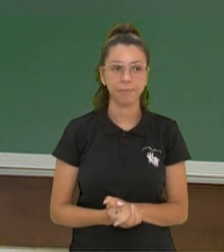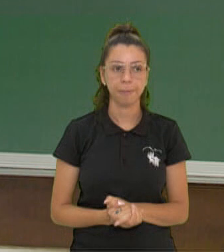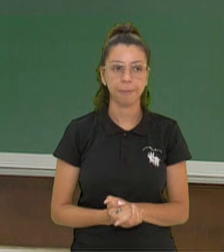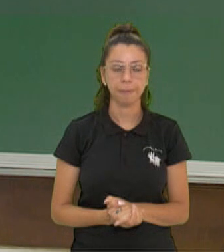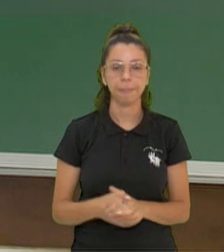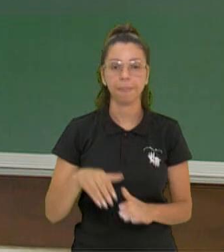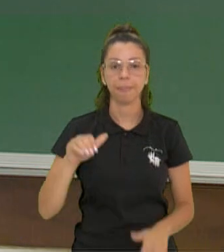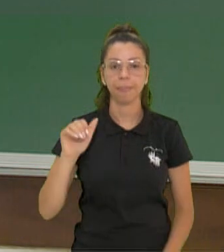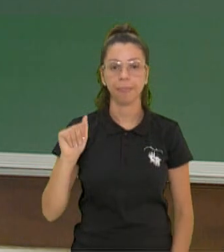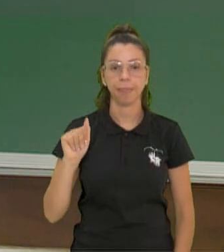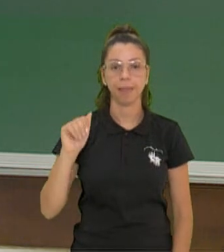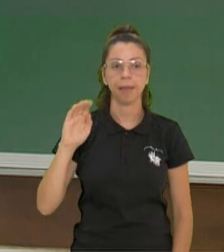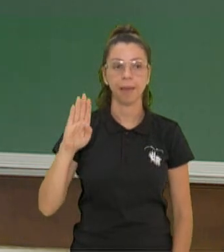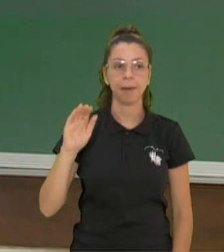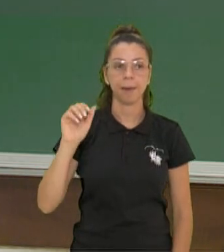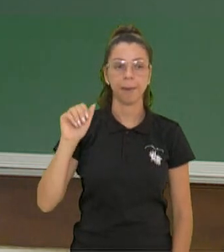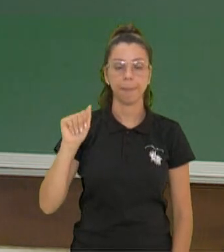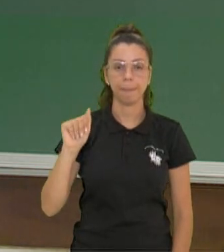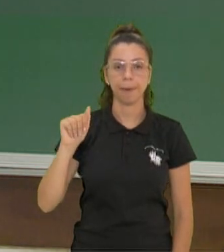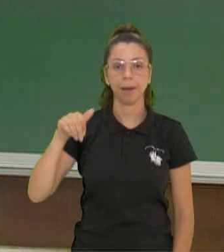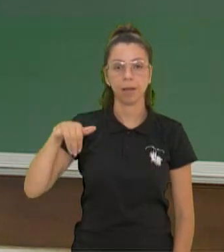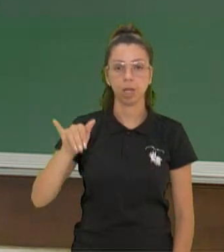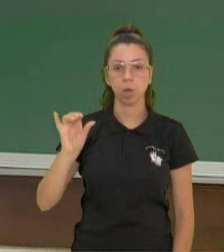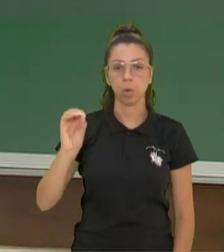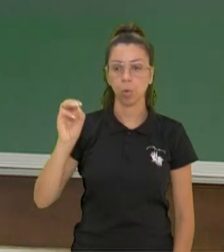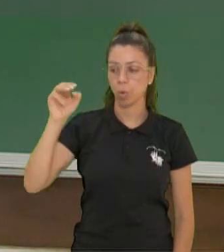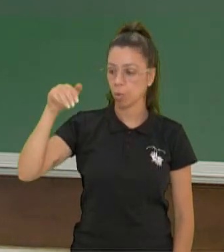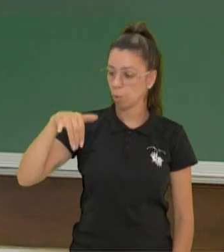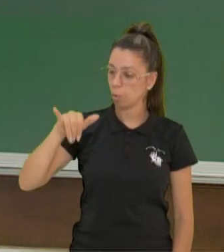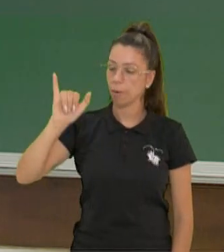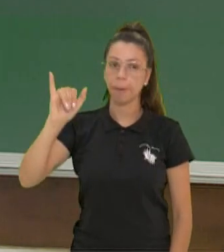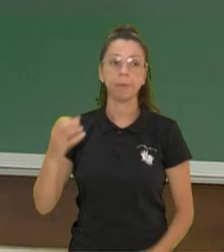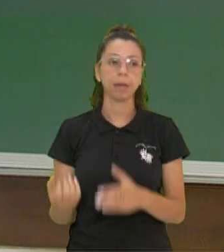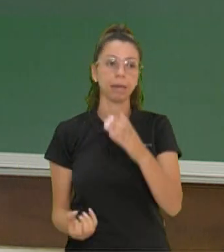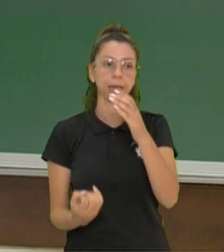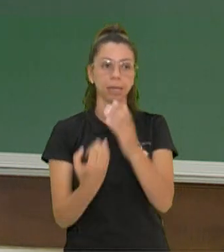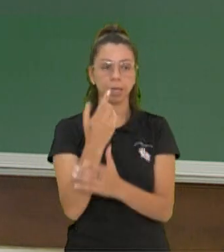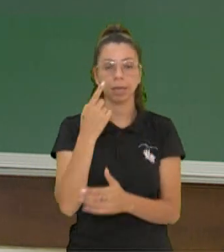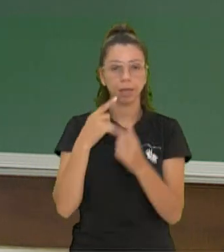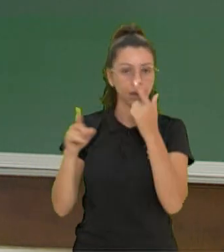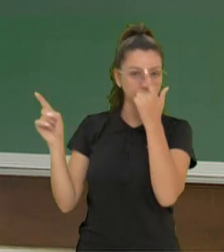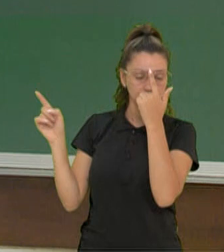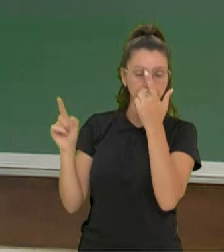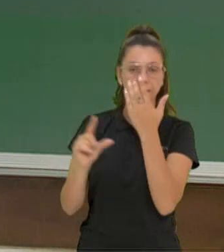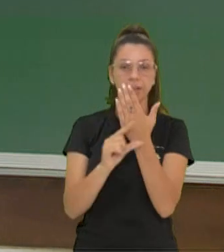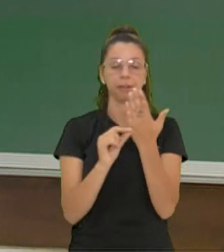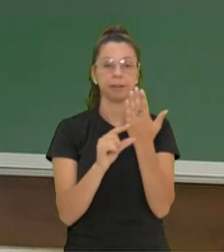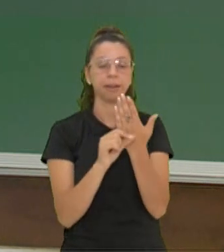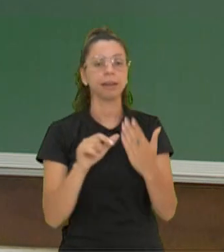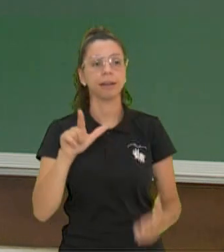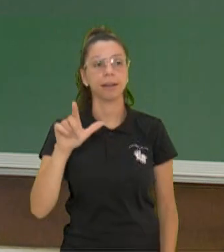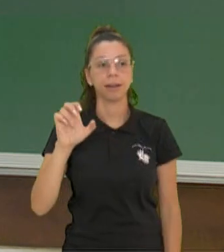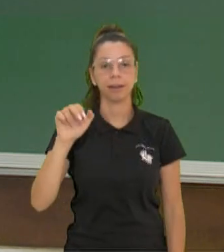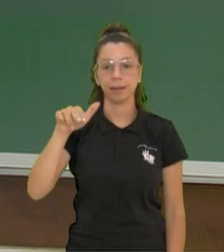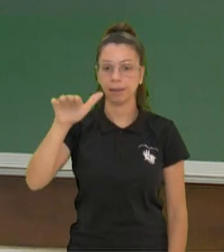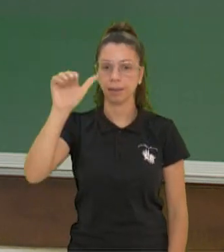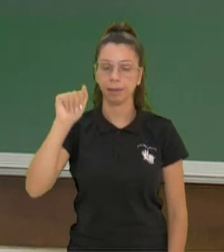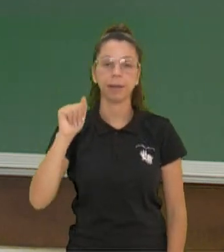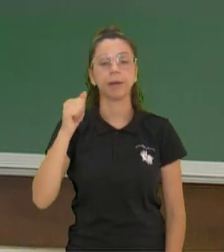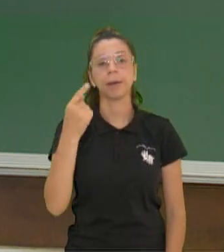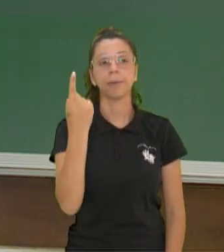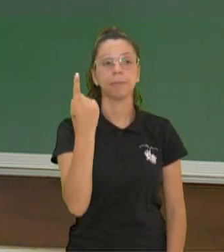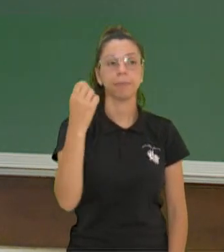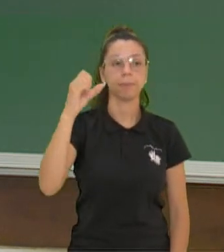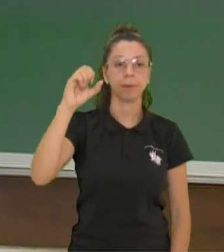Então, Abayumi, né, criado por Lena Martins, então em